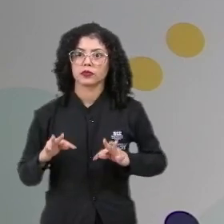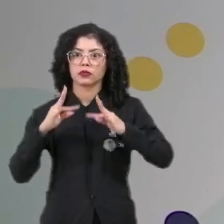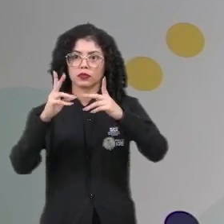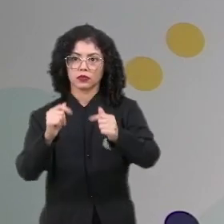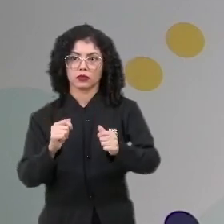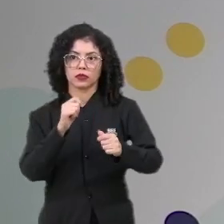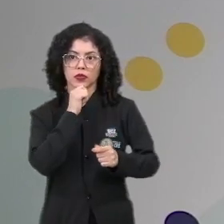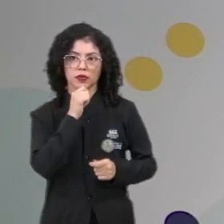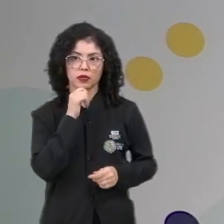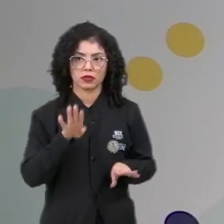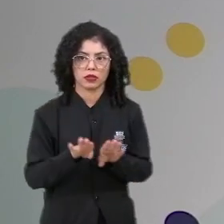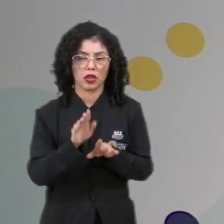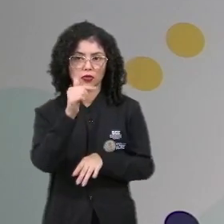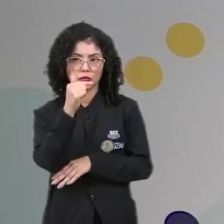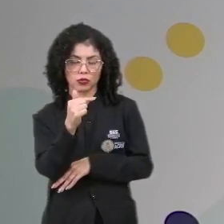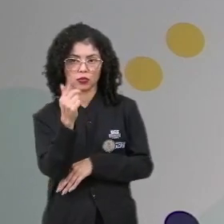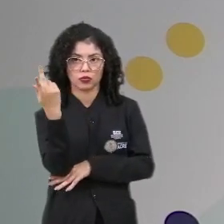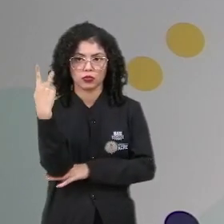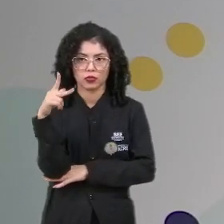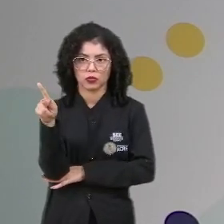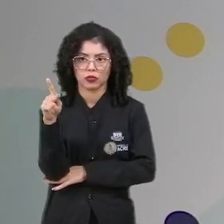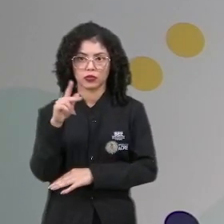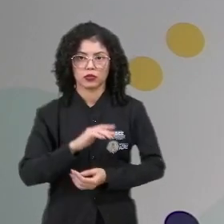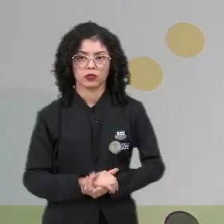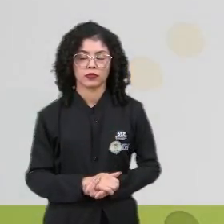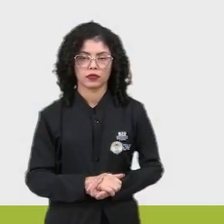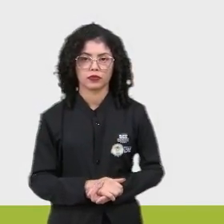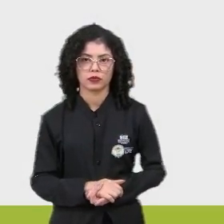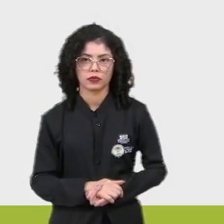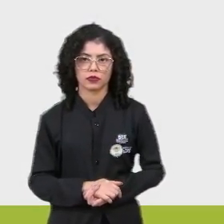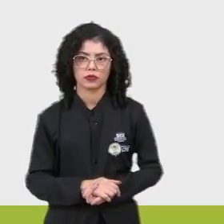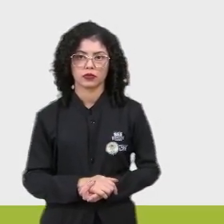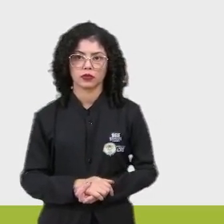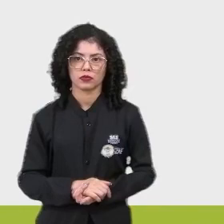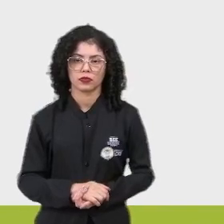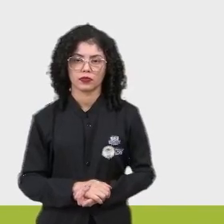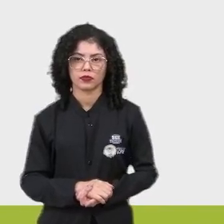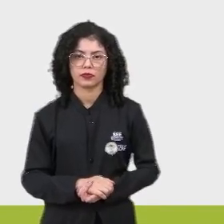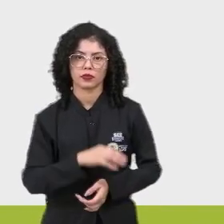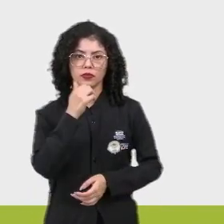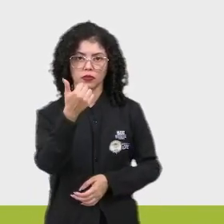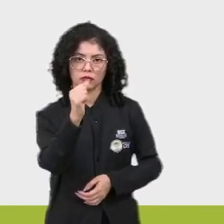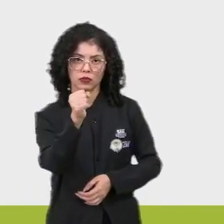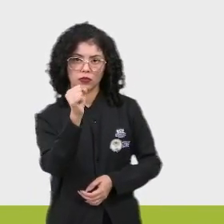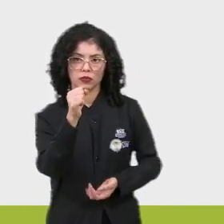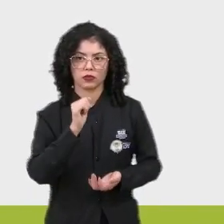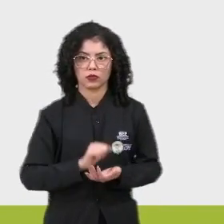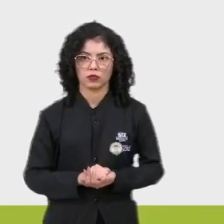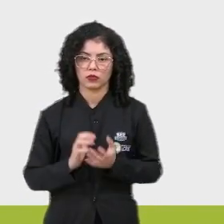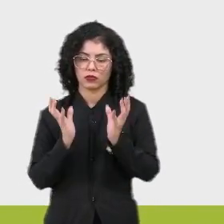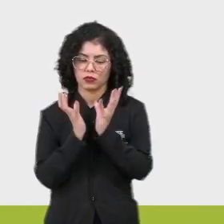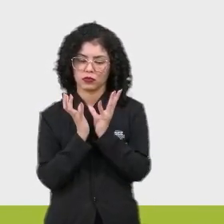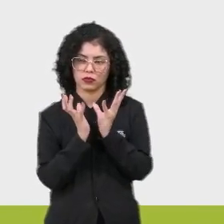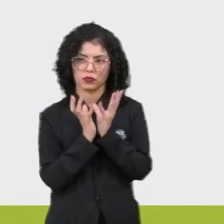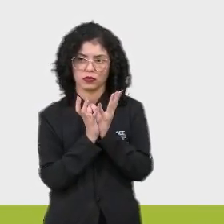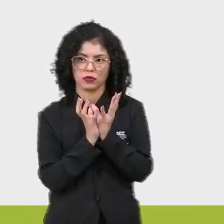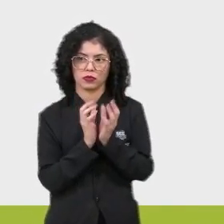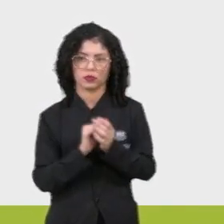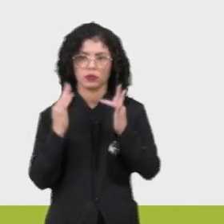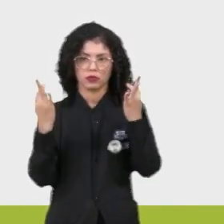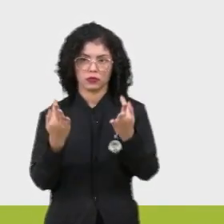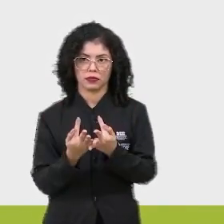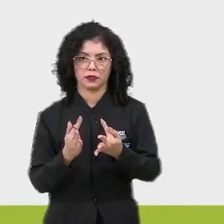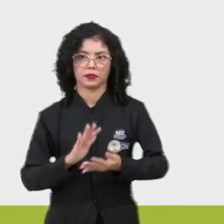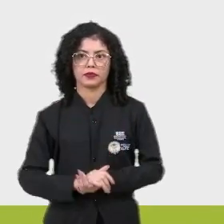total de 7 períodos e um total de 18 grupos ou